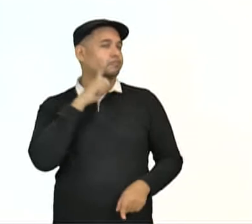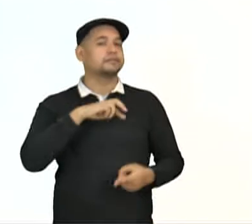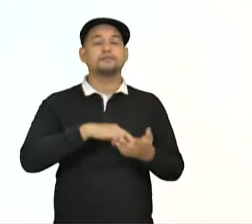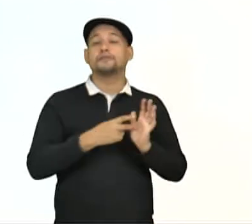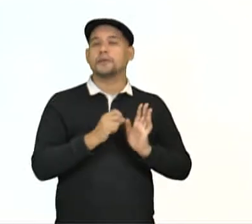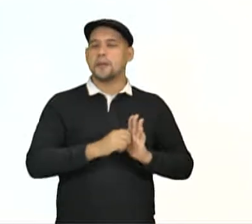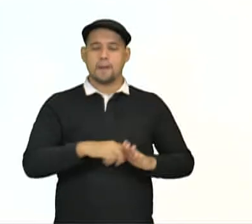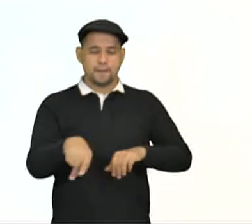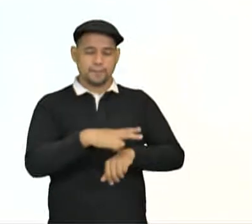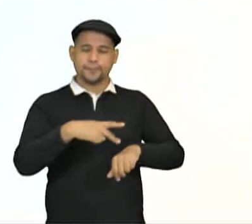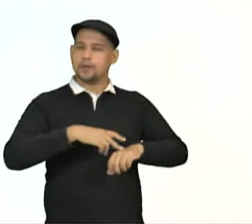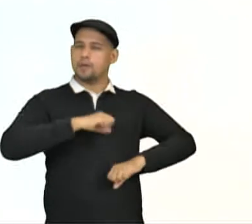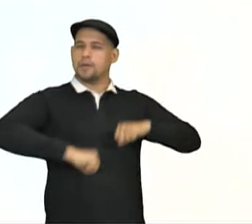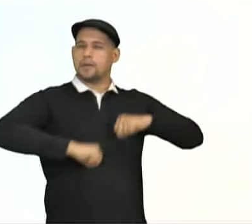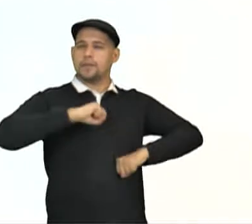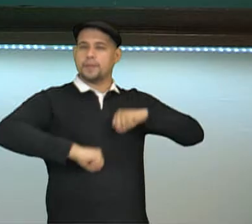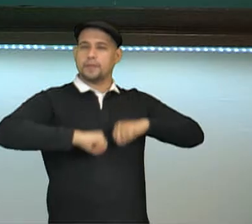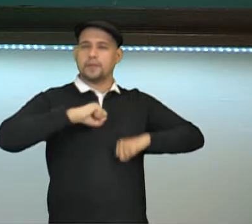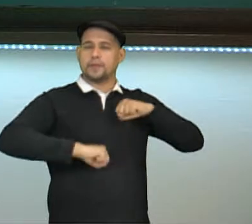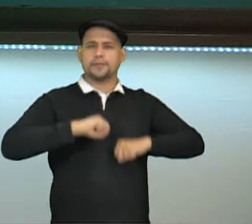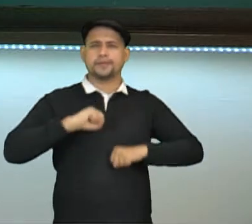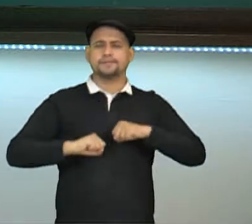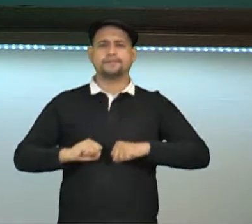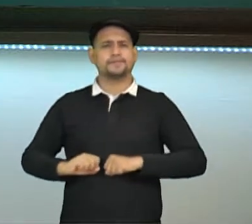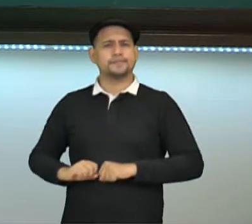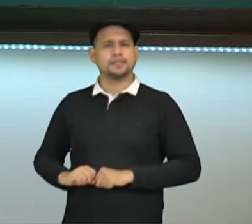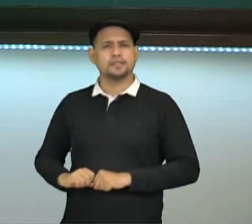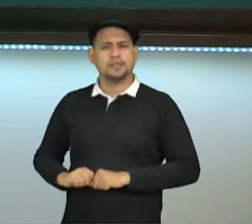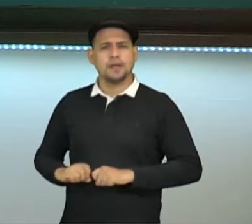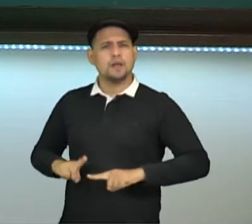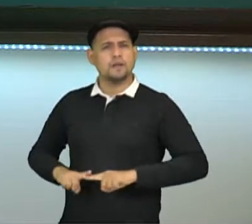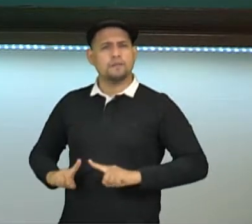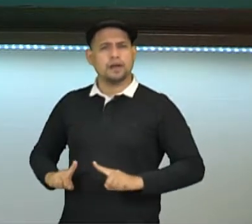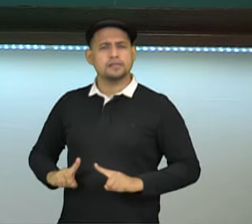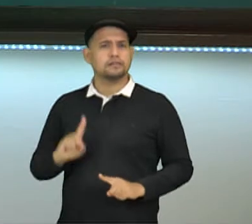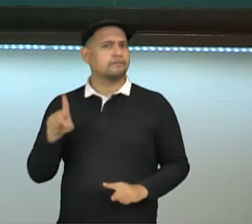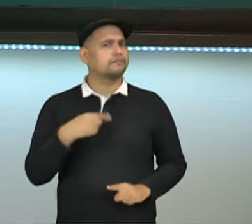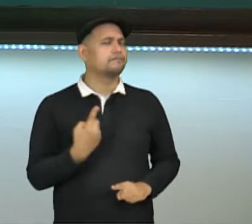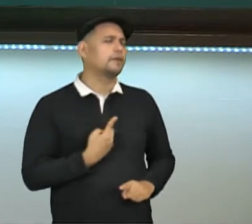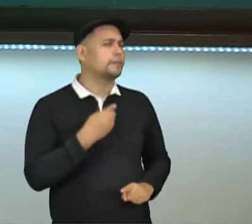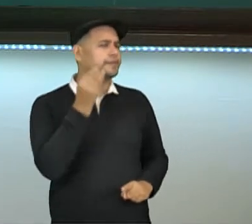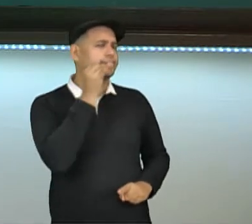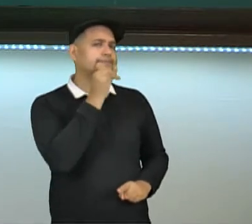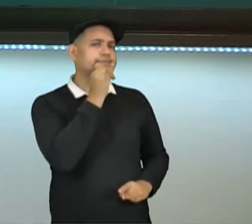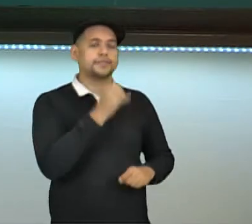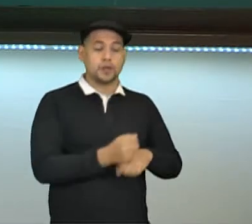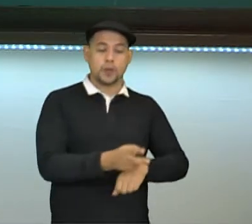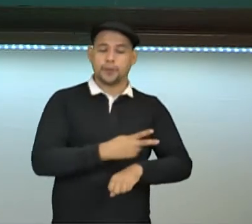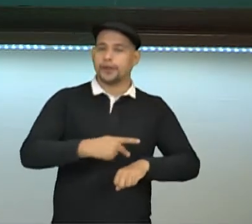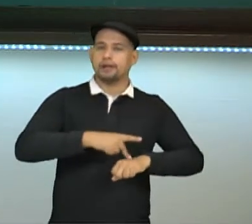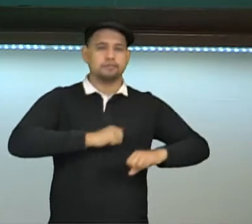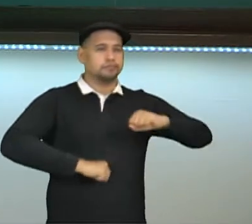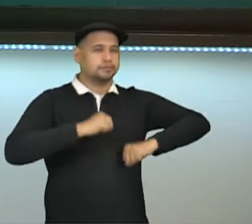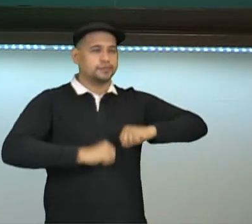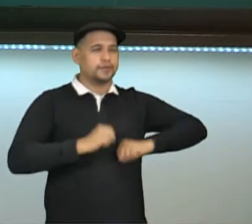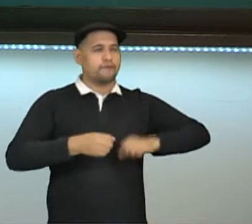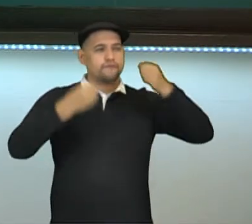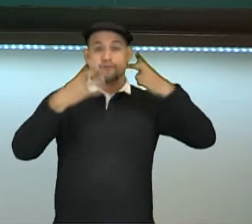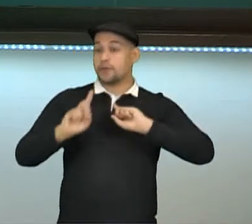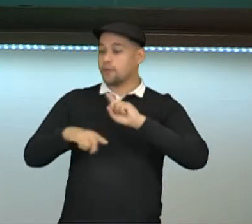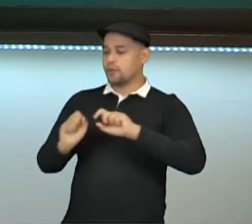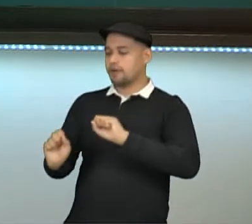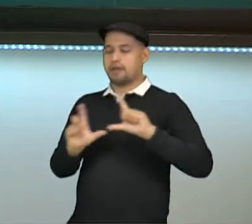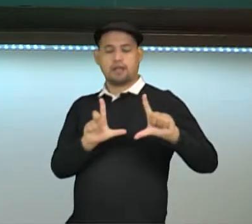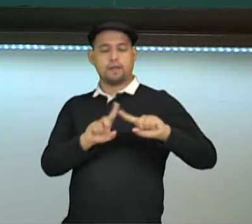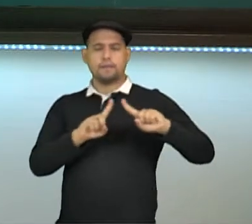países industriais. Gente, vamos tentar, essa parte do país industrial, eu vou falar no outro slide, mas vamos